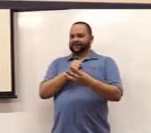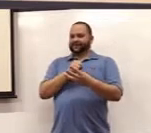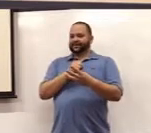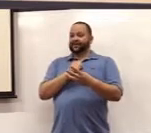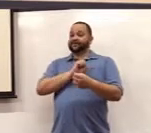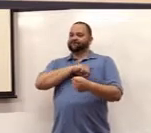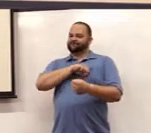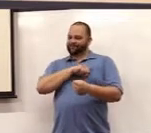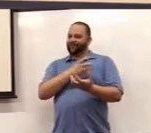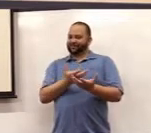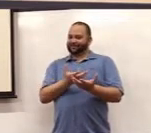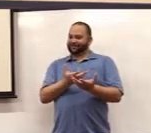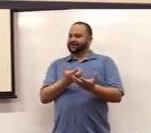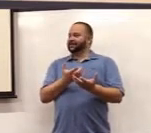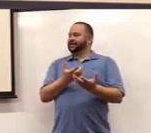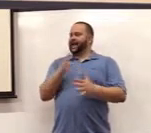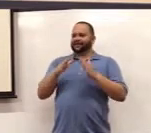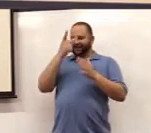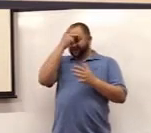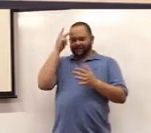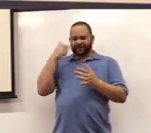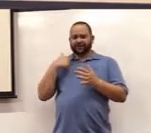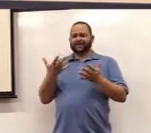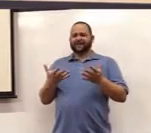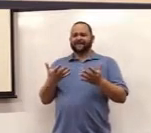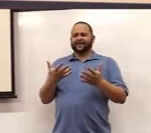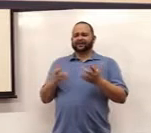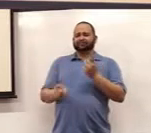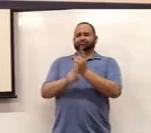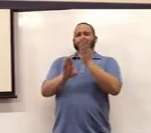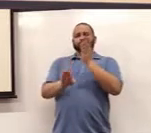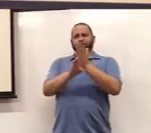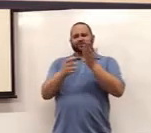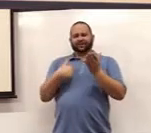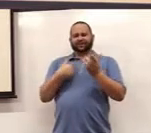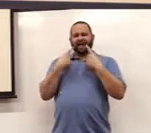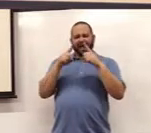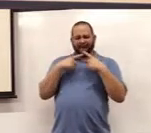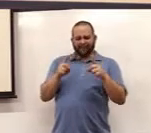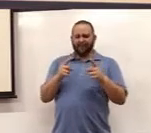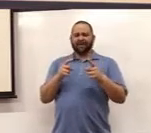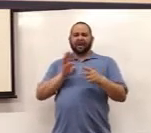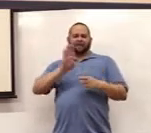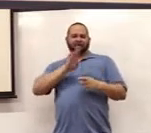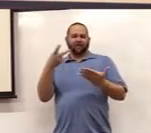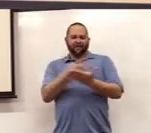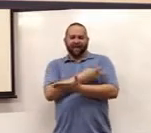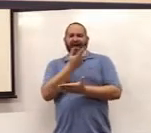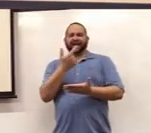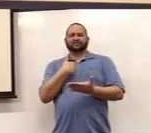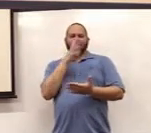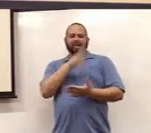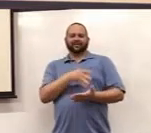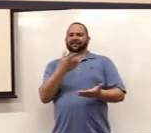Beethoven escreve rápido de propósito. Muita gente, hoje em dia, que está redescobrindo isso, durante muito tempo, reclamou: ah, o Beethoven escreve errado, né?